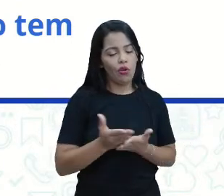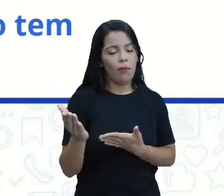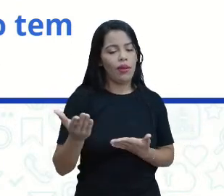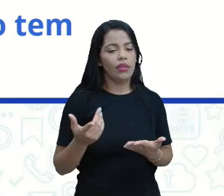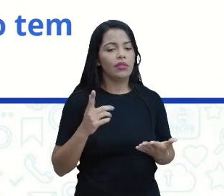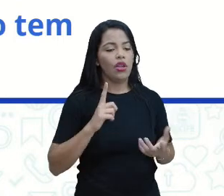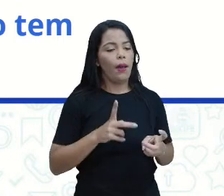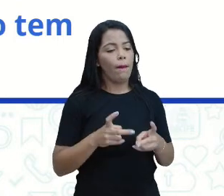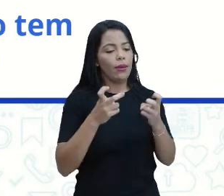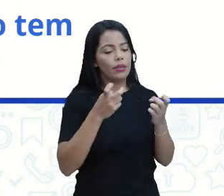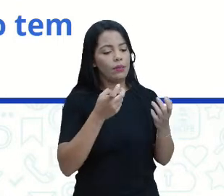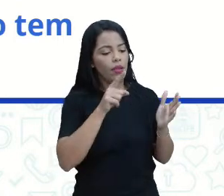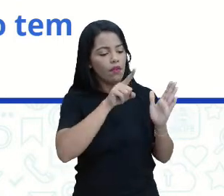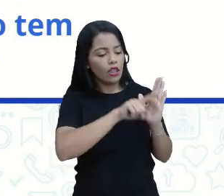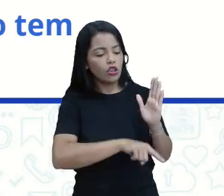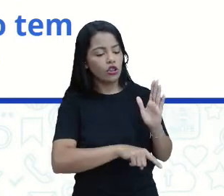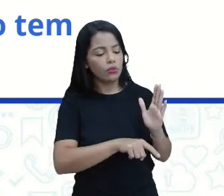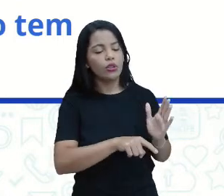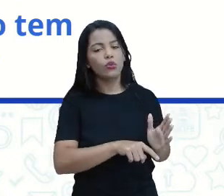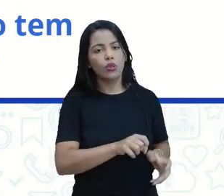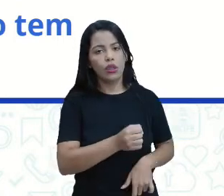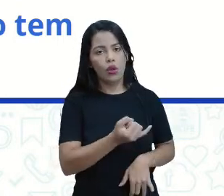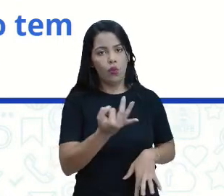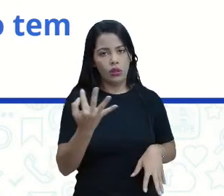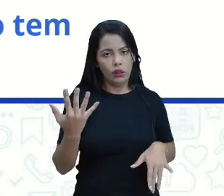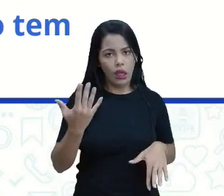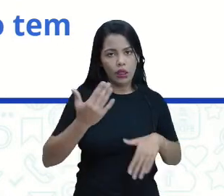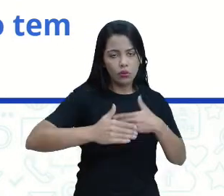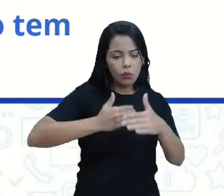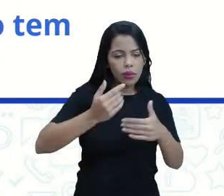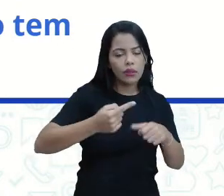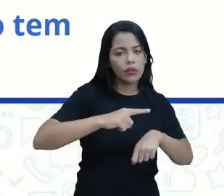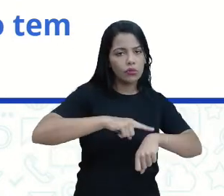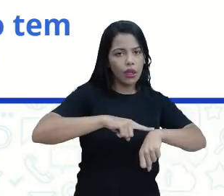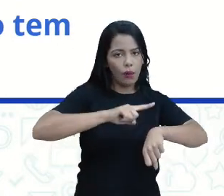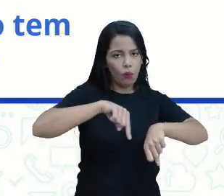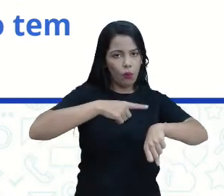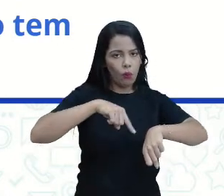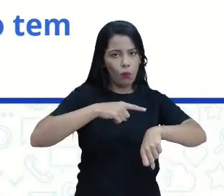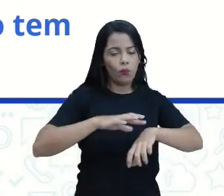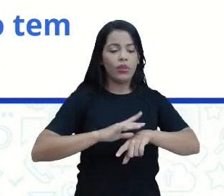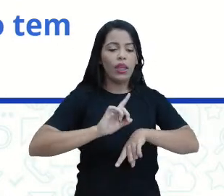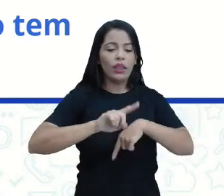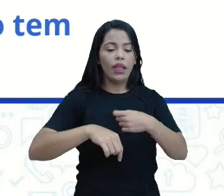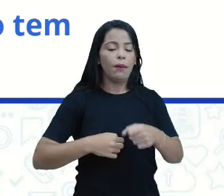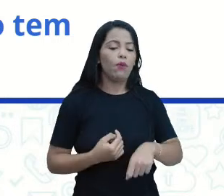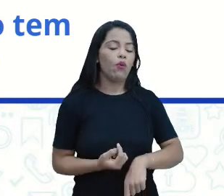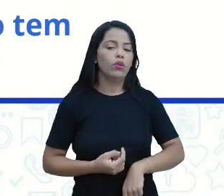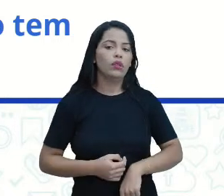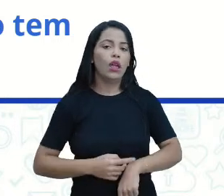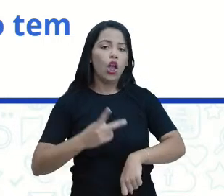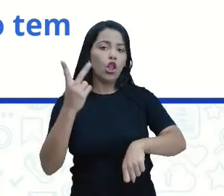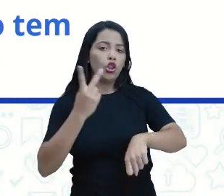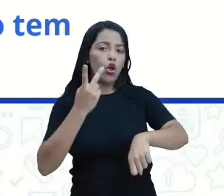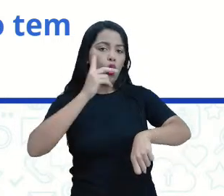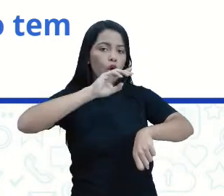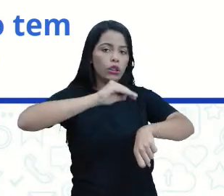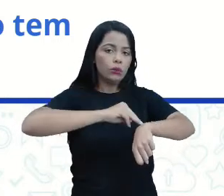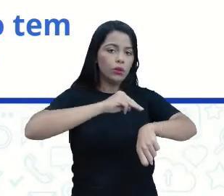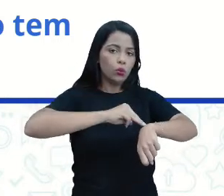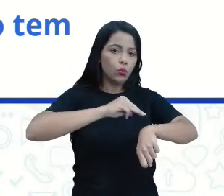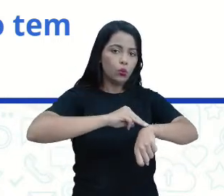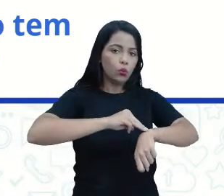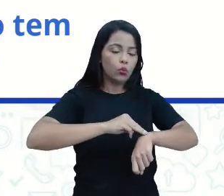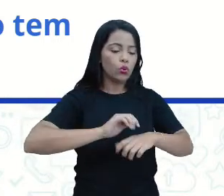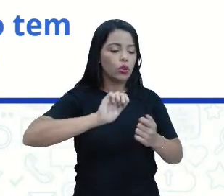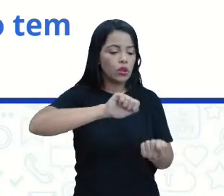que a quantidade vai diminuindo ao passar do tempo, né? Depois do segundo minuto, o